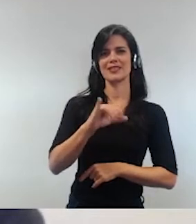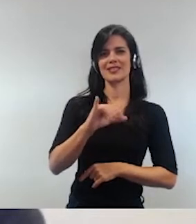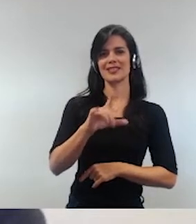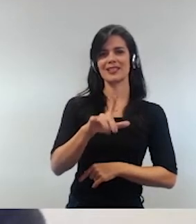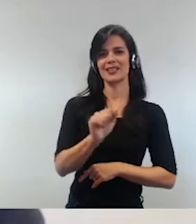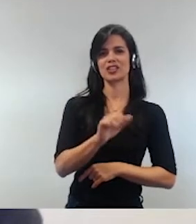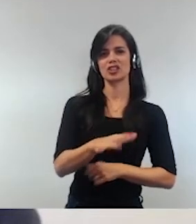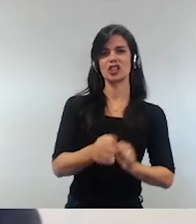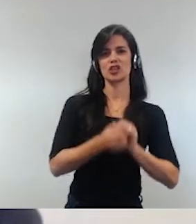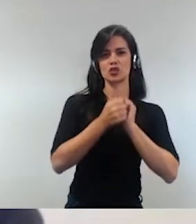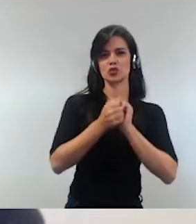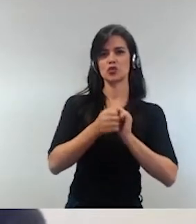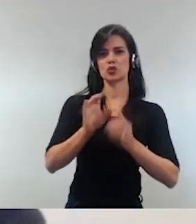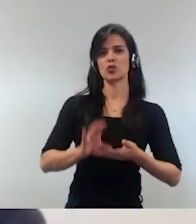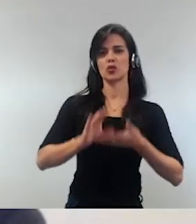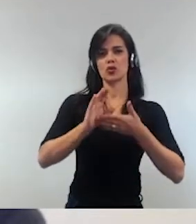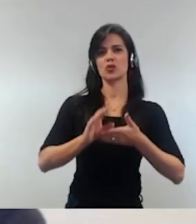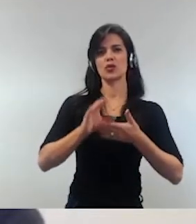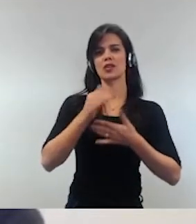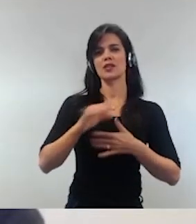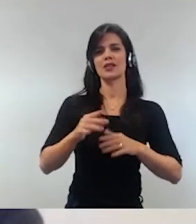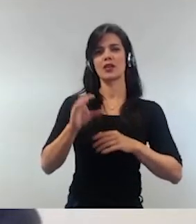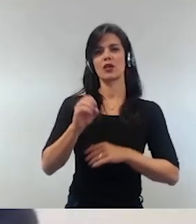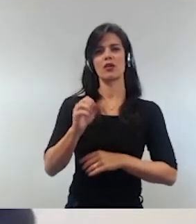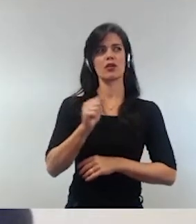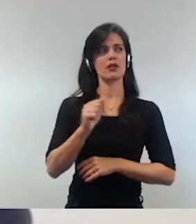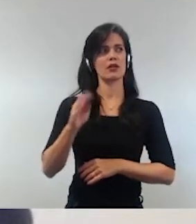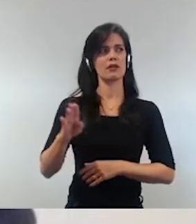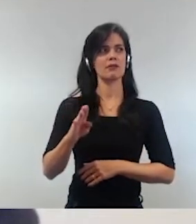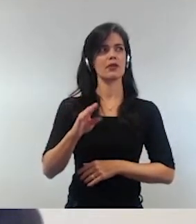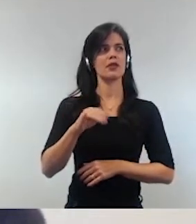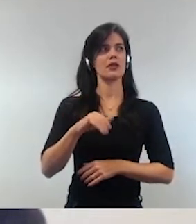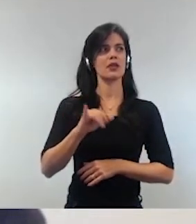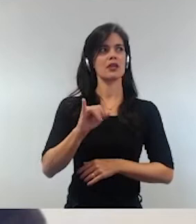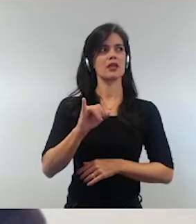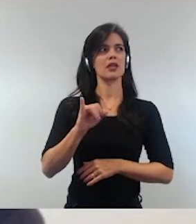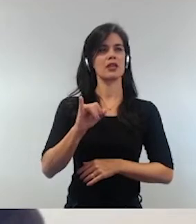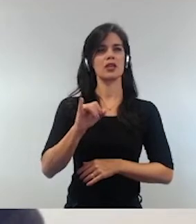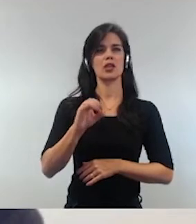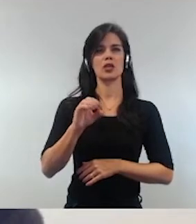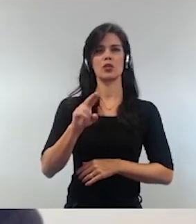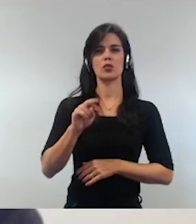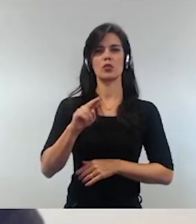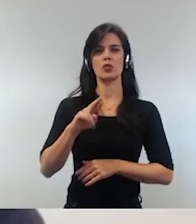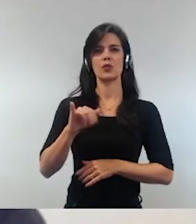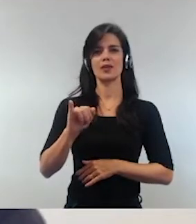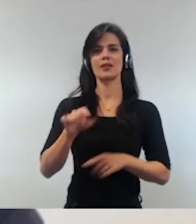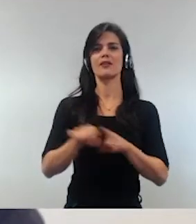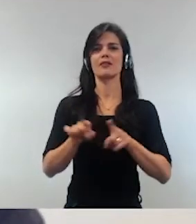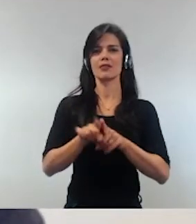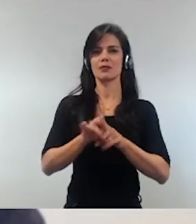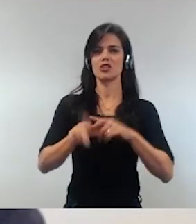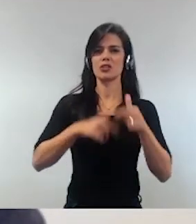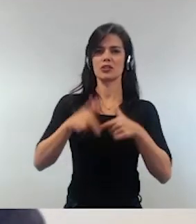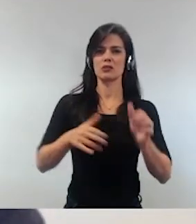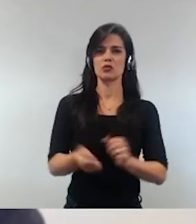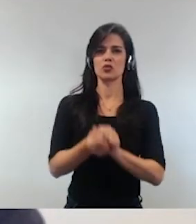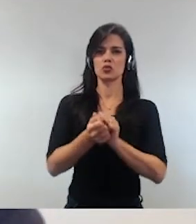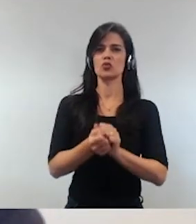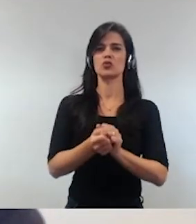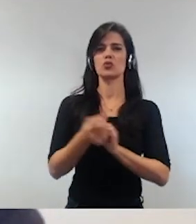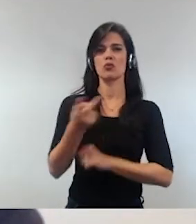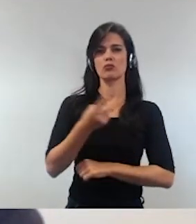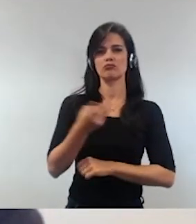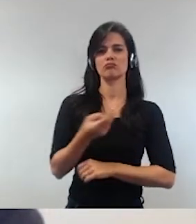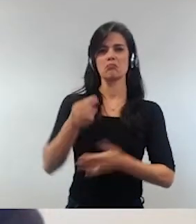missão pela Comissão de Energia da OAB já há algum tempo, e Yuri também participou muito ativamente. Então, são